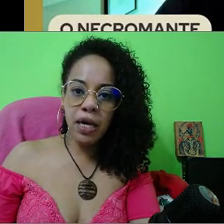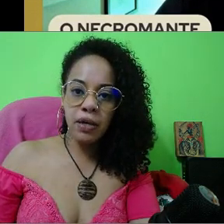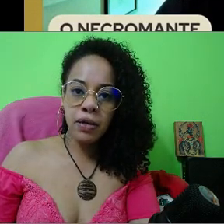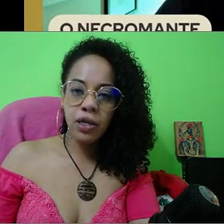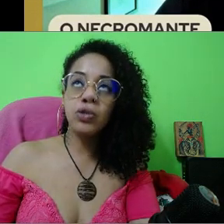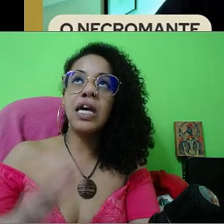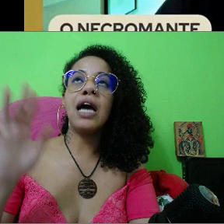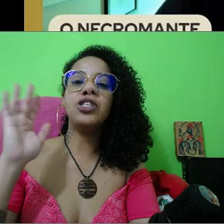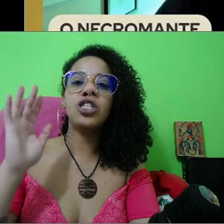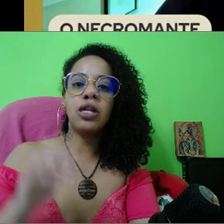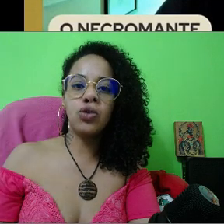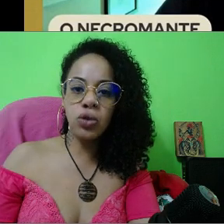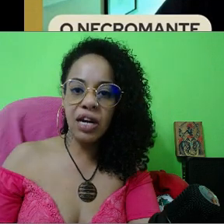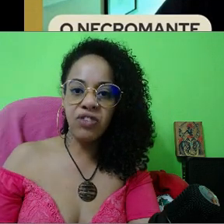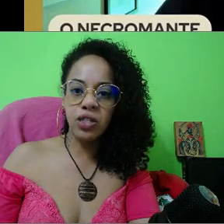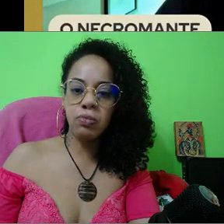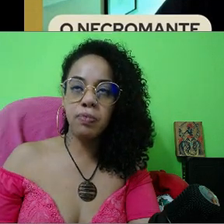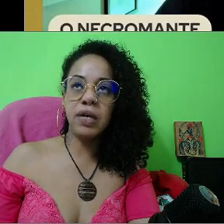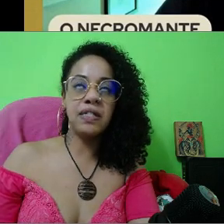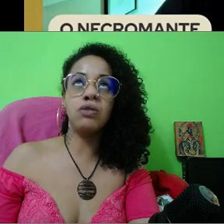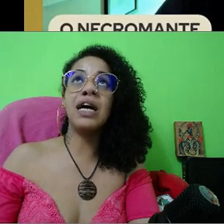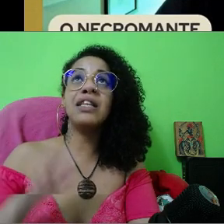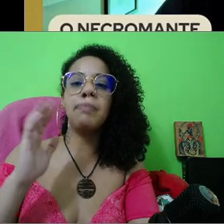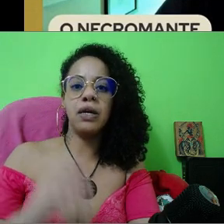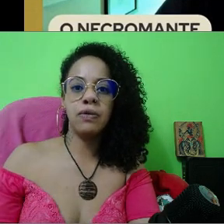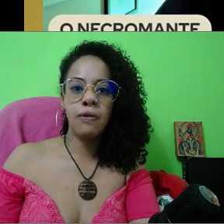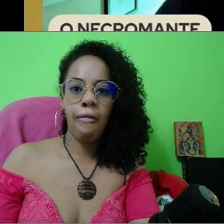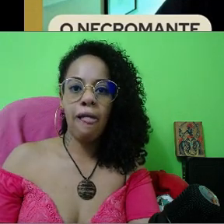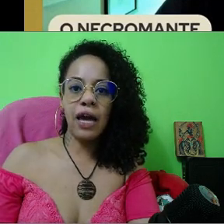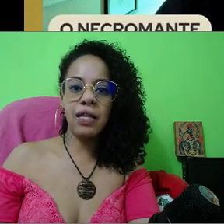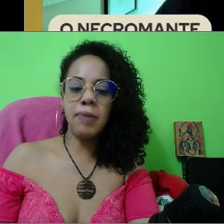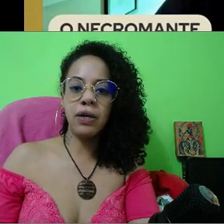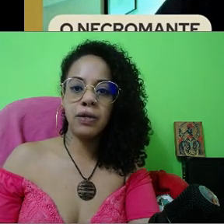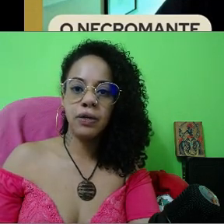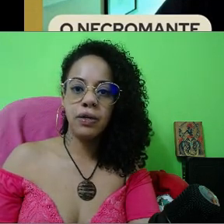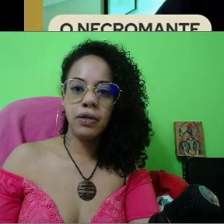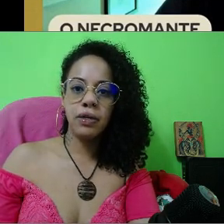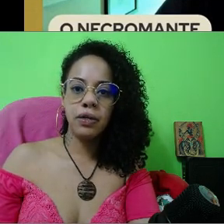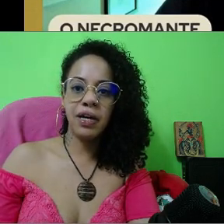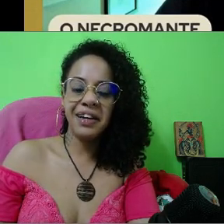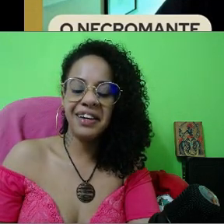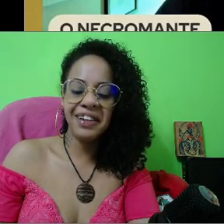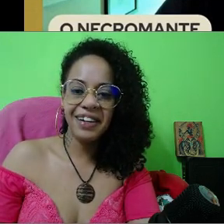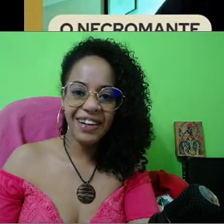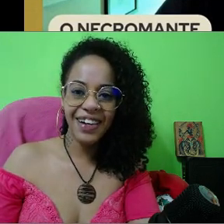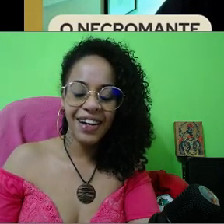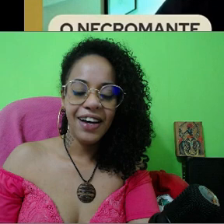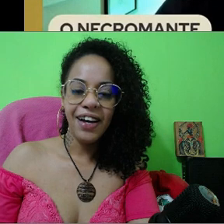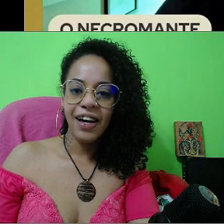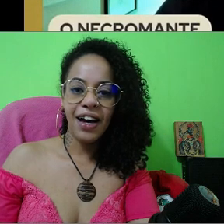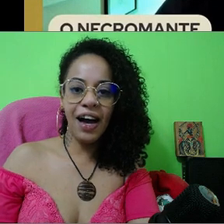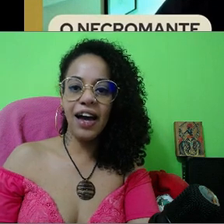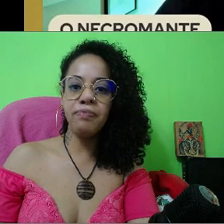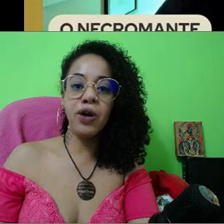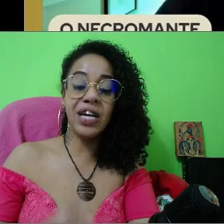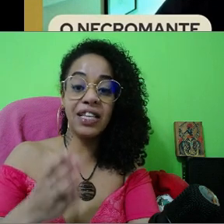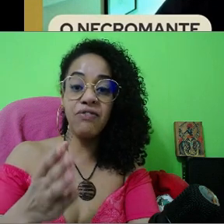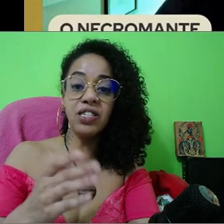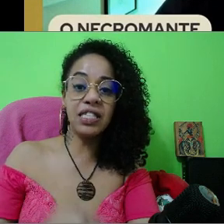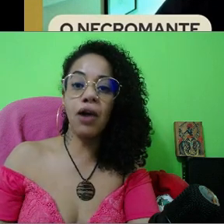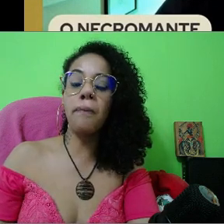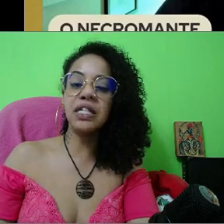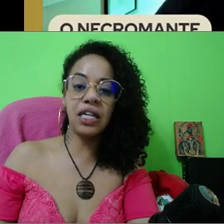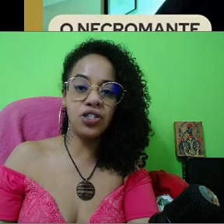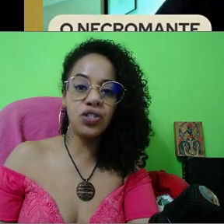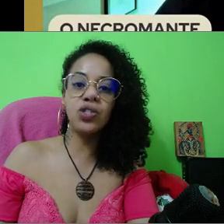dizem no BBB e nos reality tá tudo gravado o Brasil ainda bem ainda bem ai